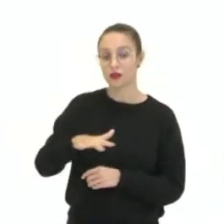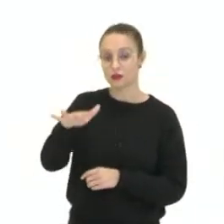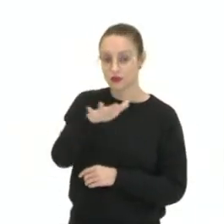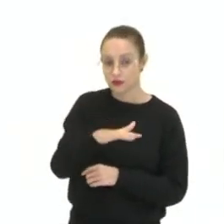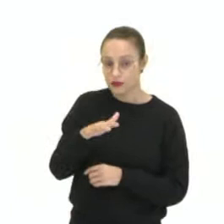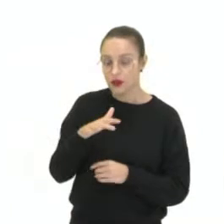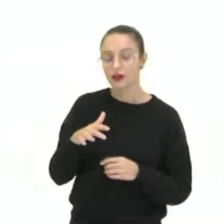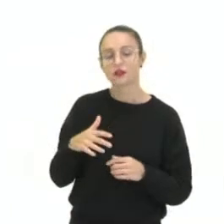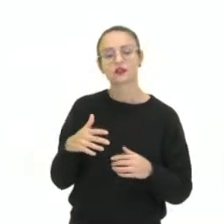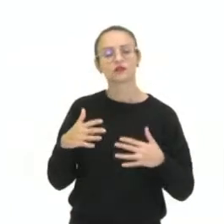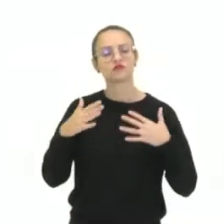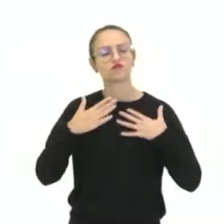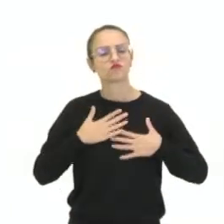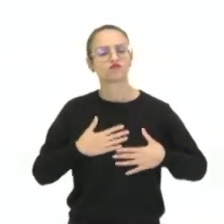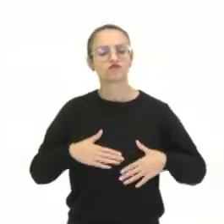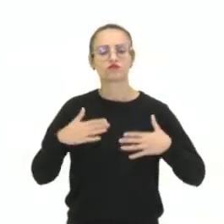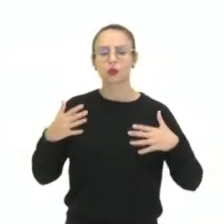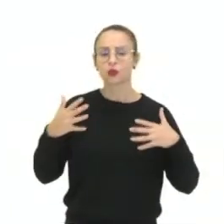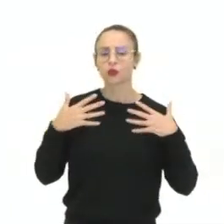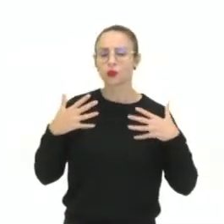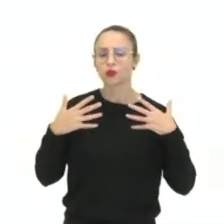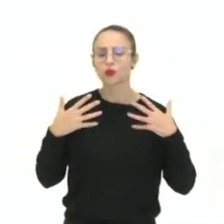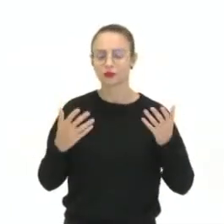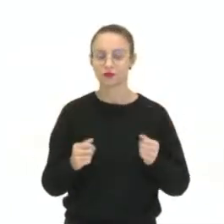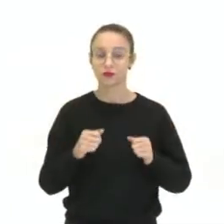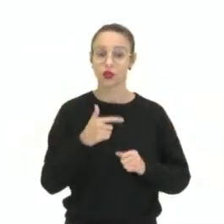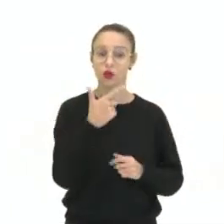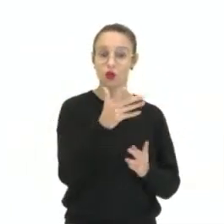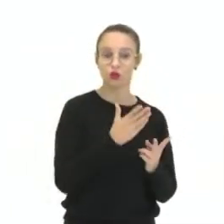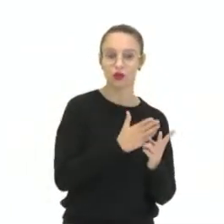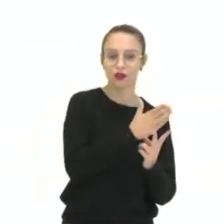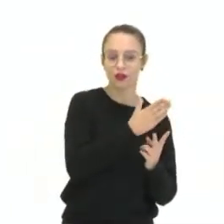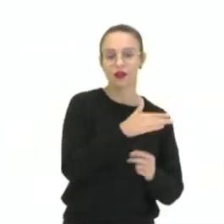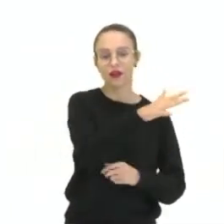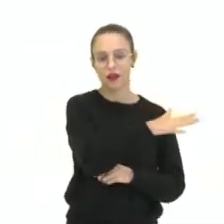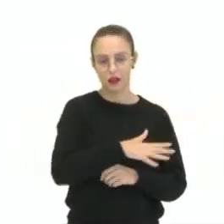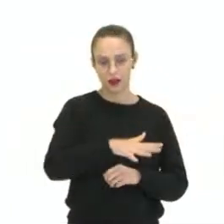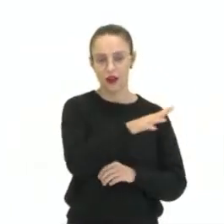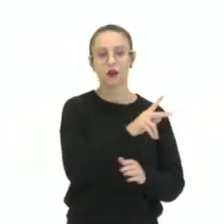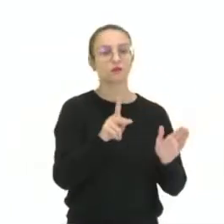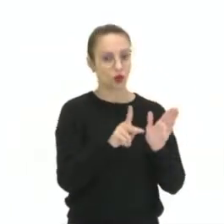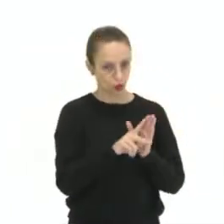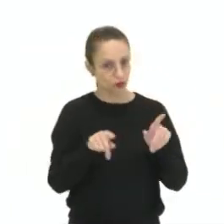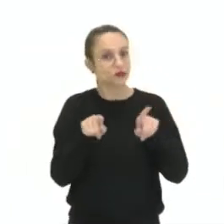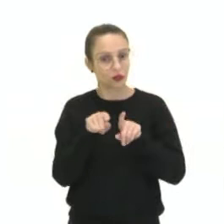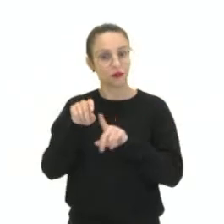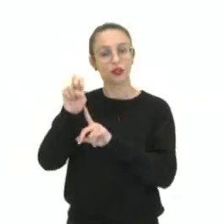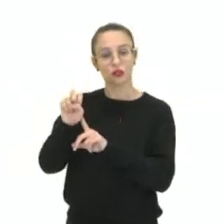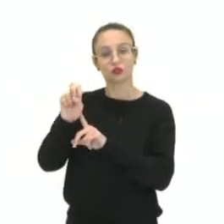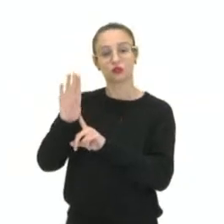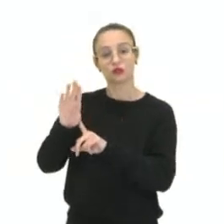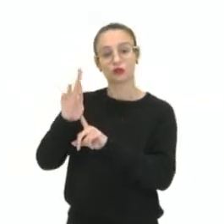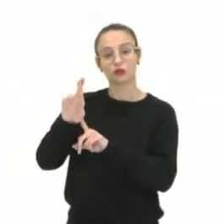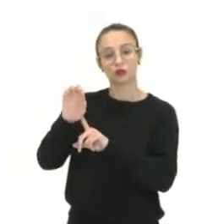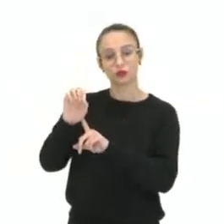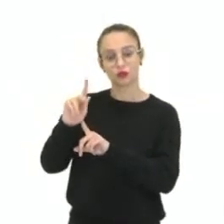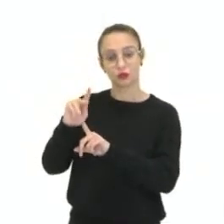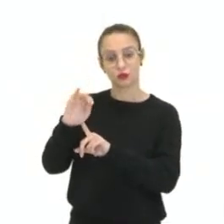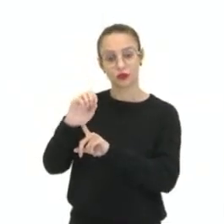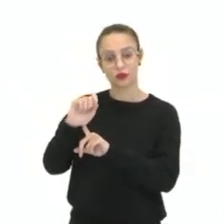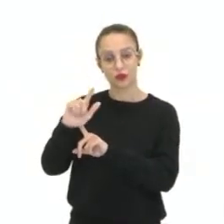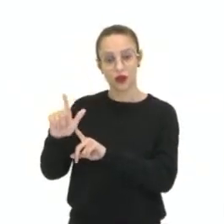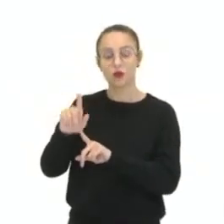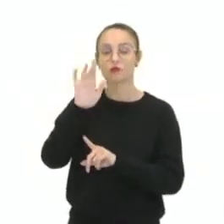temperaturas mais amenas, mais baixas, e outras áreas que são de clima tropical, subtropical, mas com